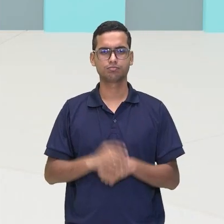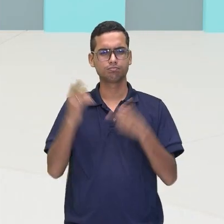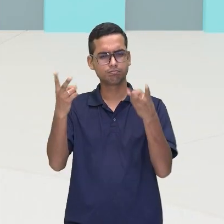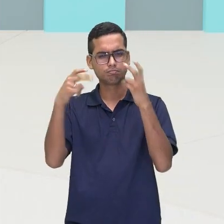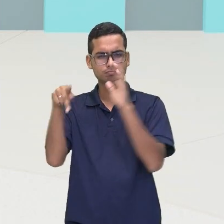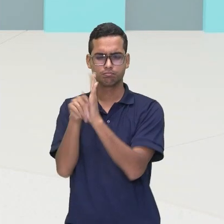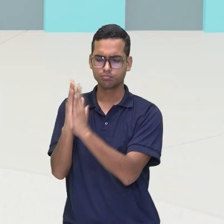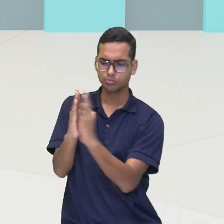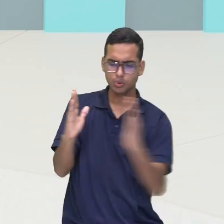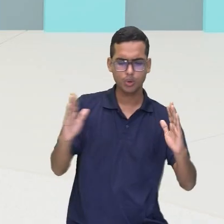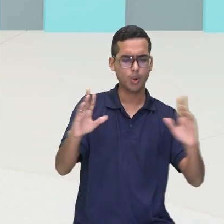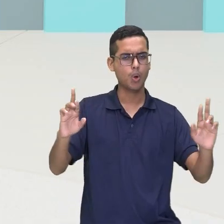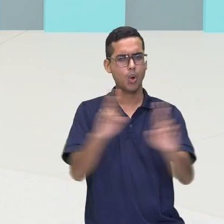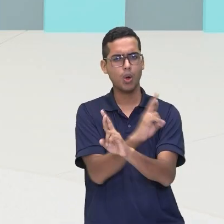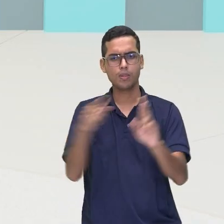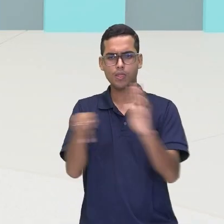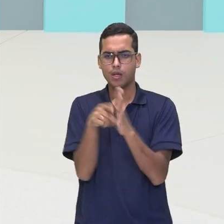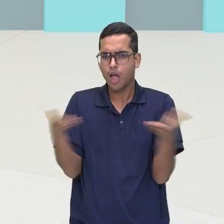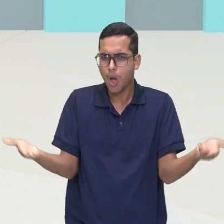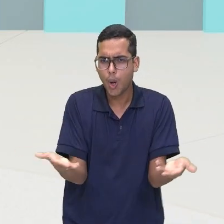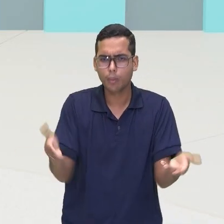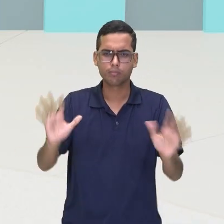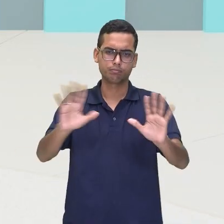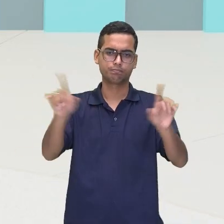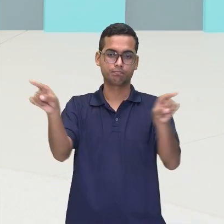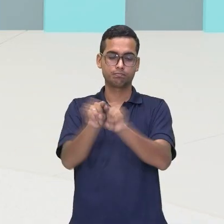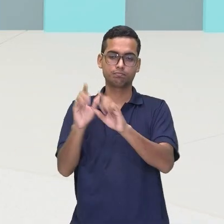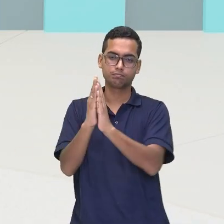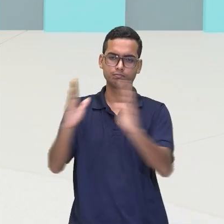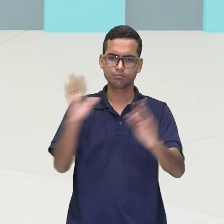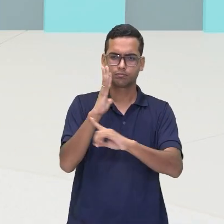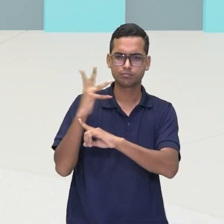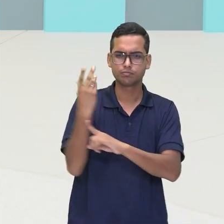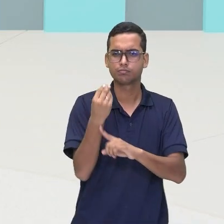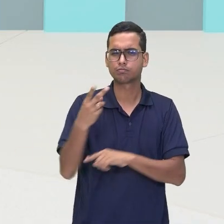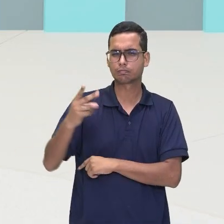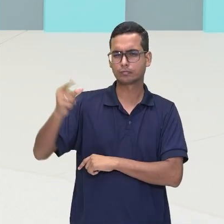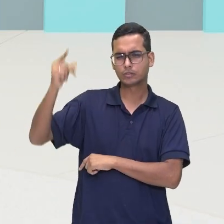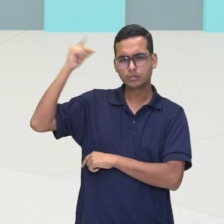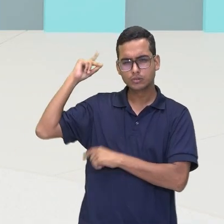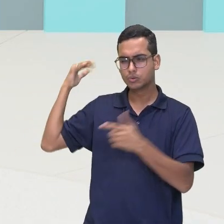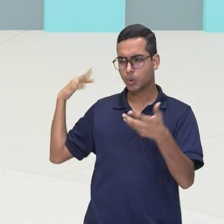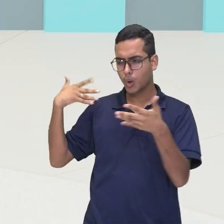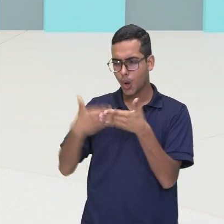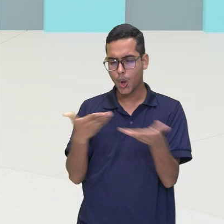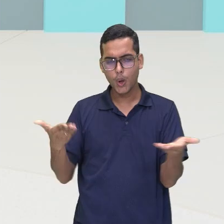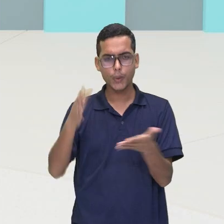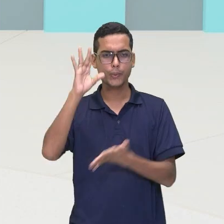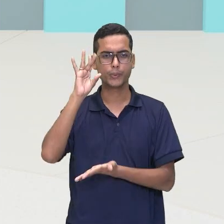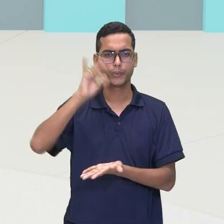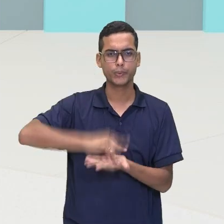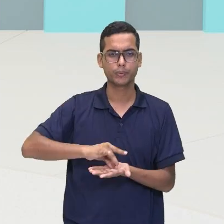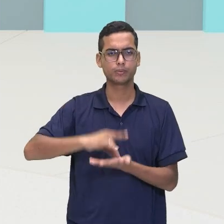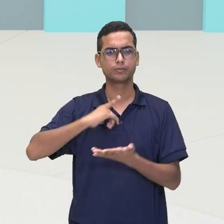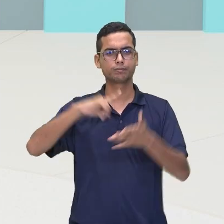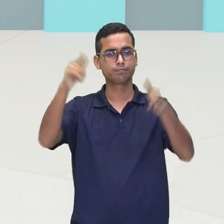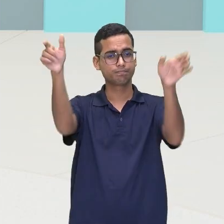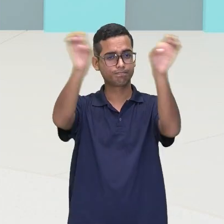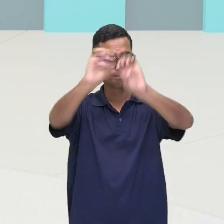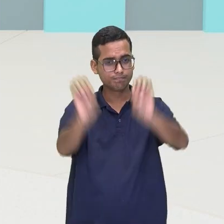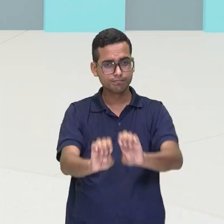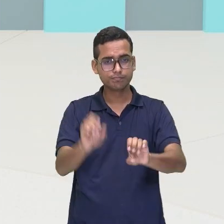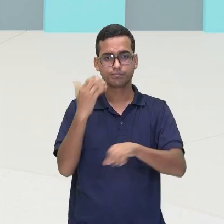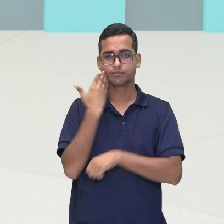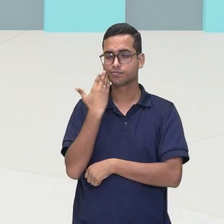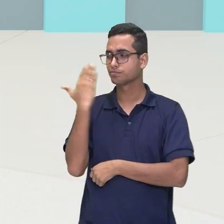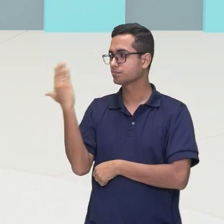relações não só agora, mas na arte dos meus antepassados. E eu trago a vocês uma escultura, a